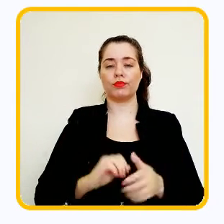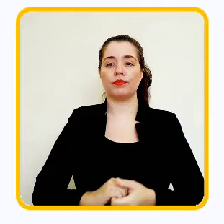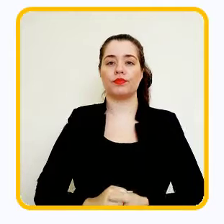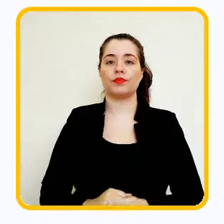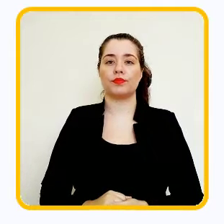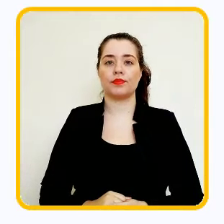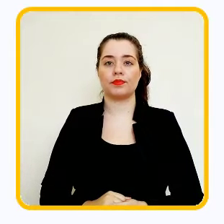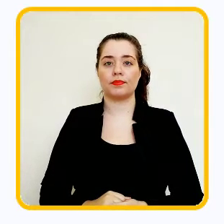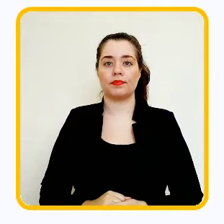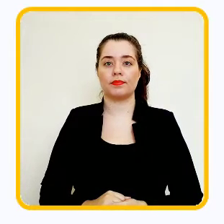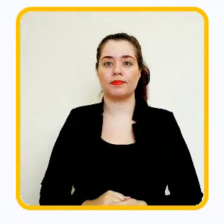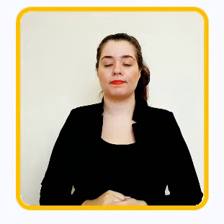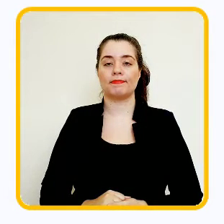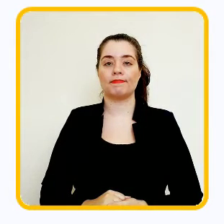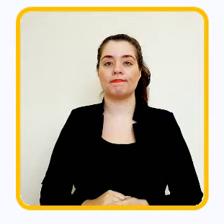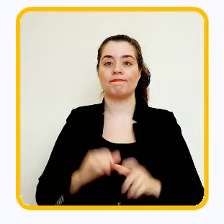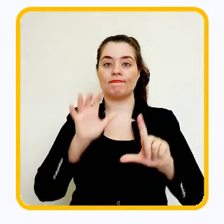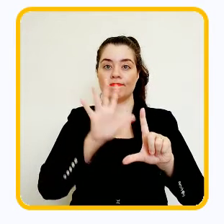existente